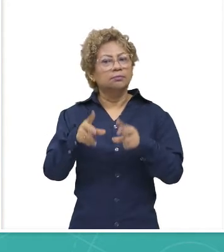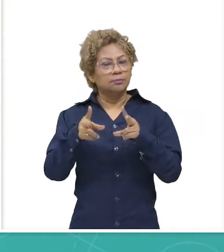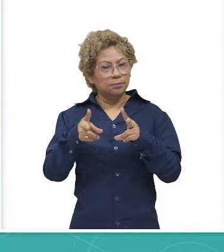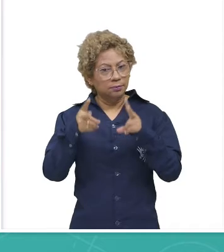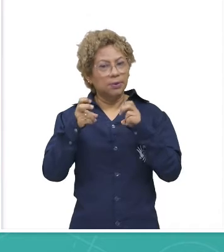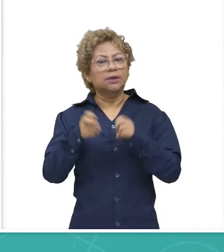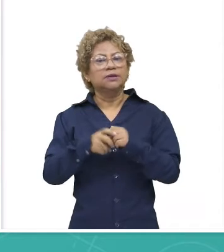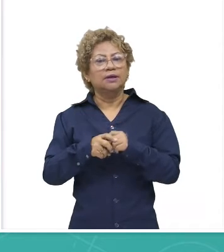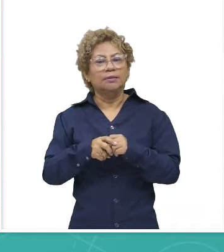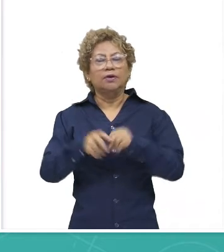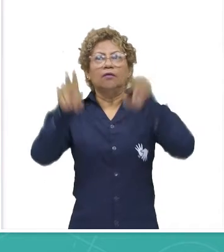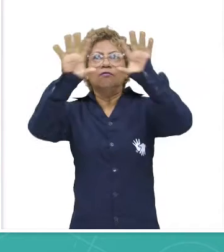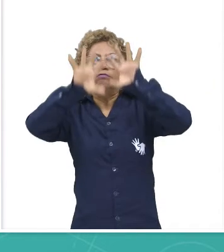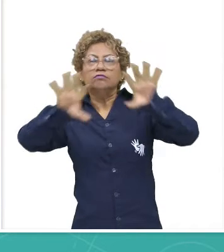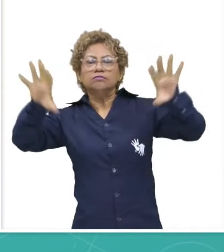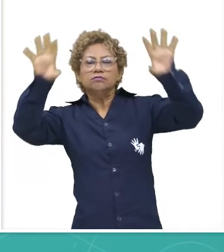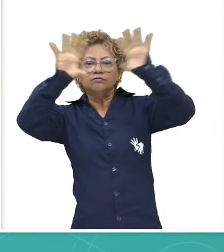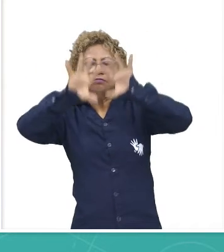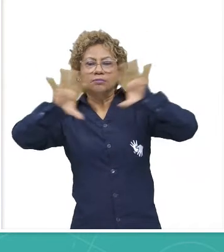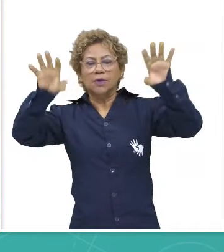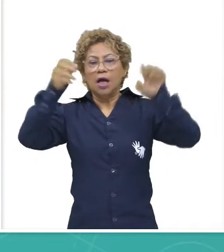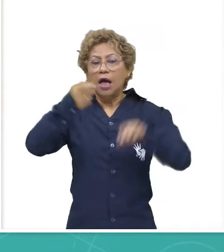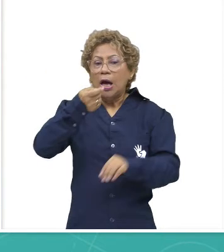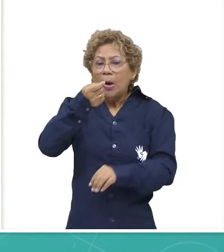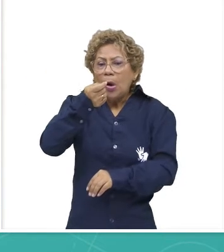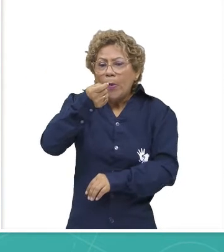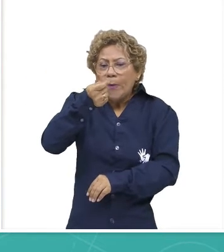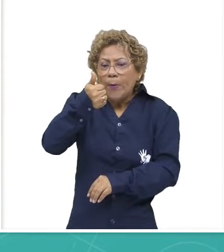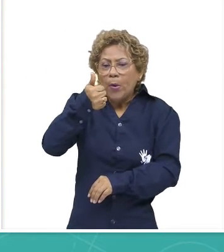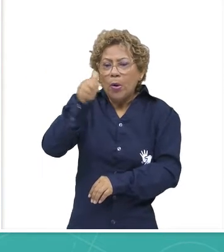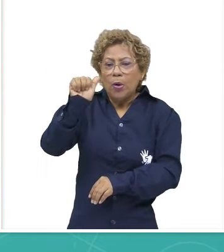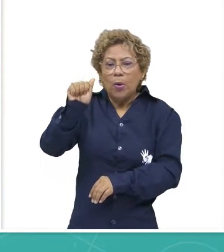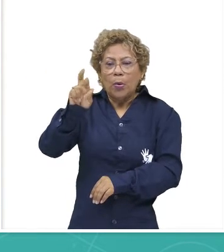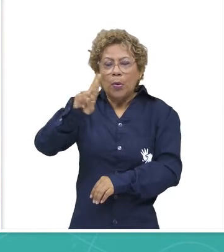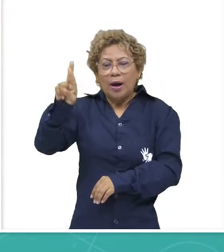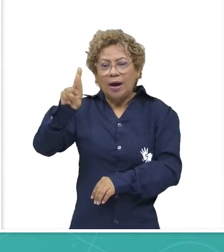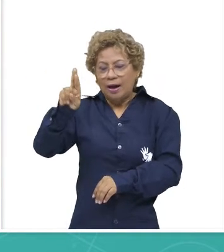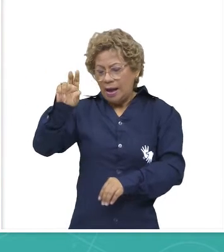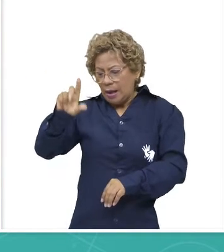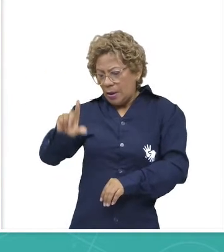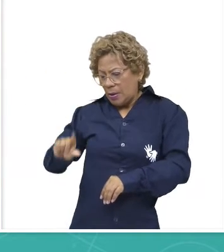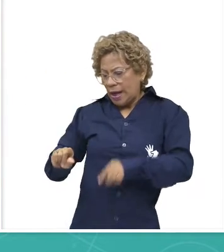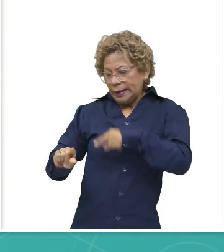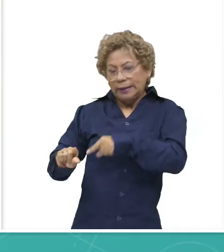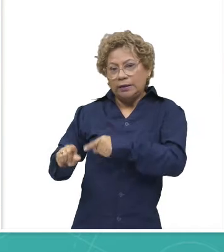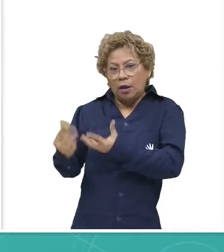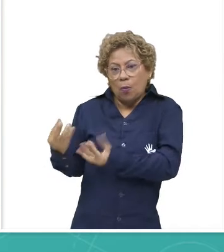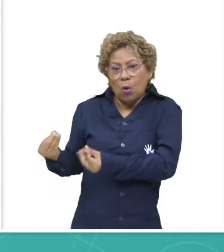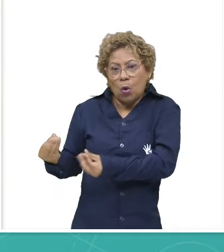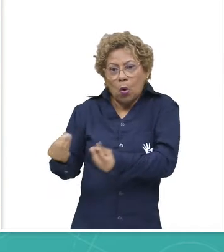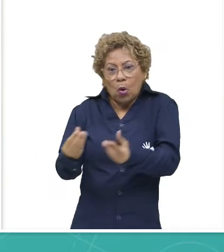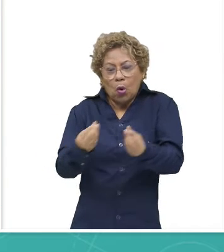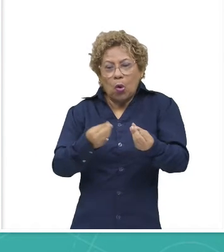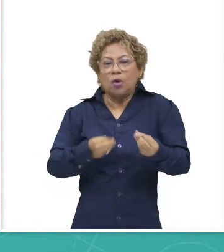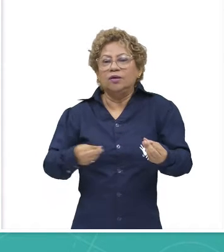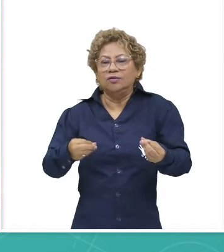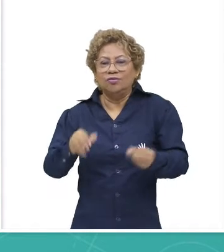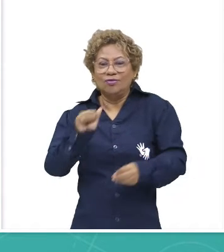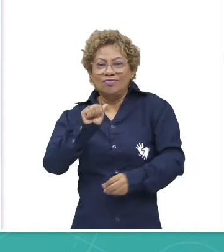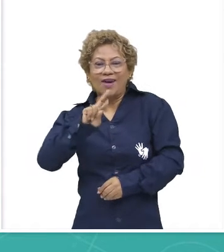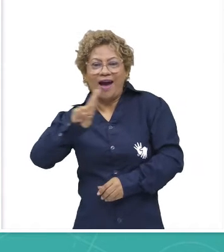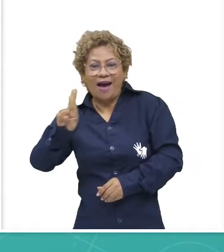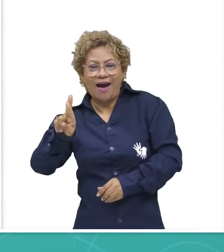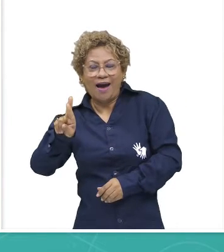de ar, olha, como tem poucas partículas. Enquanto aqui embaixo, mais ao nível do mar, essas partículas são mais abundantes